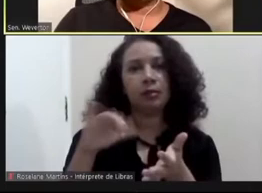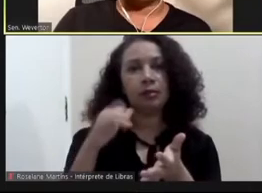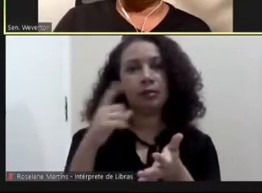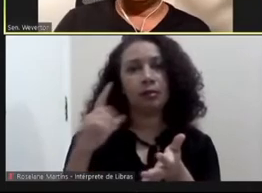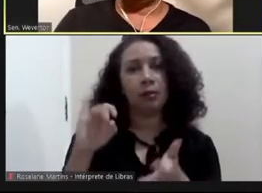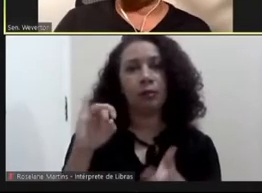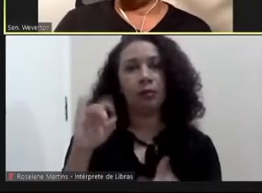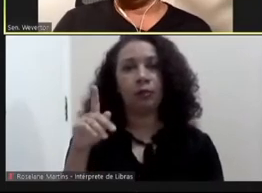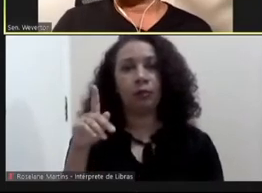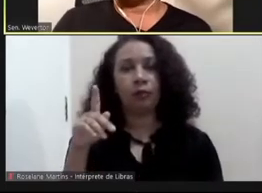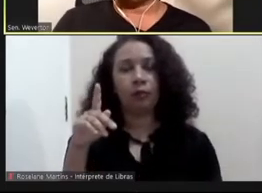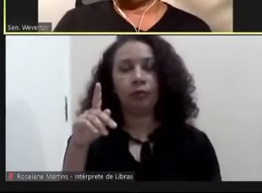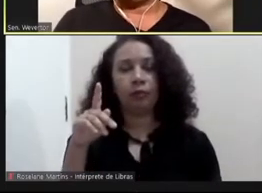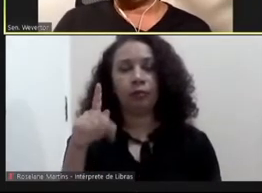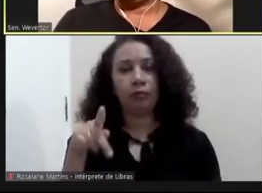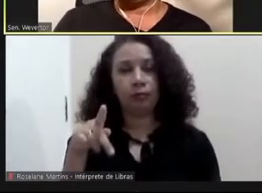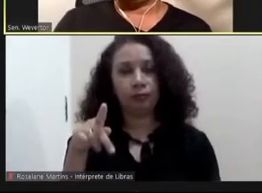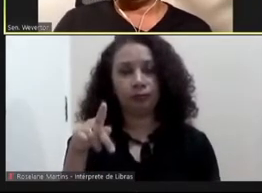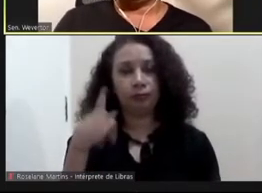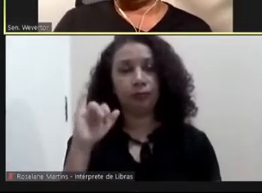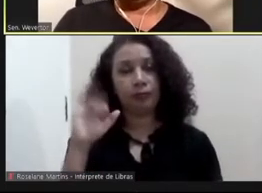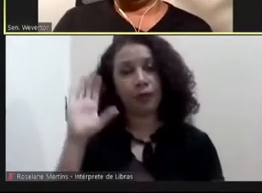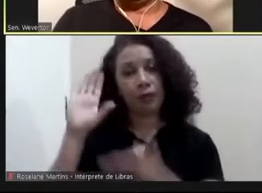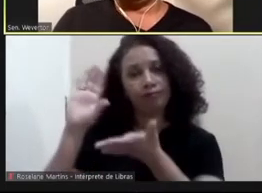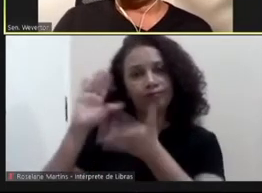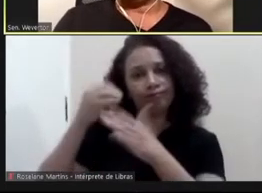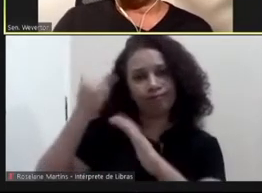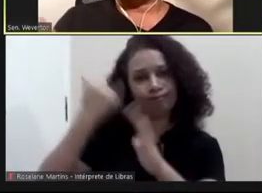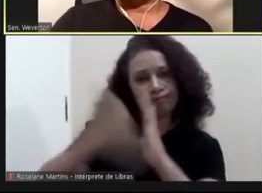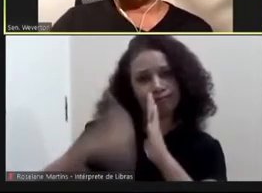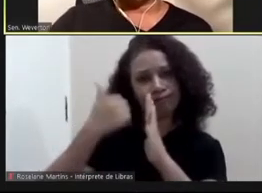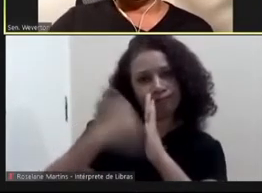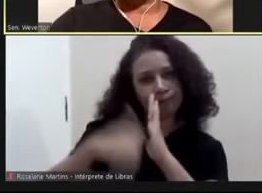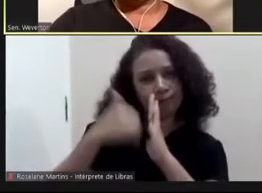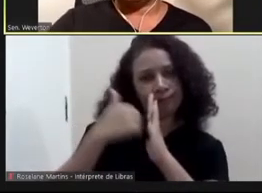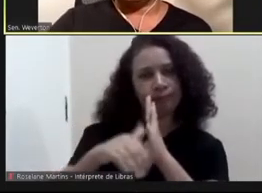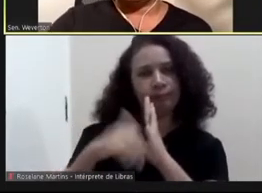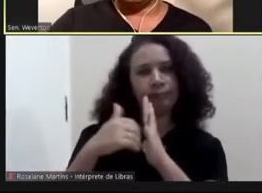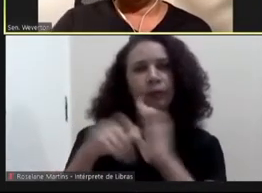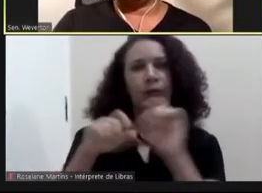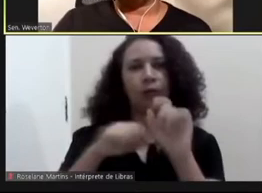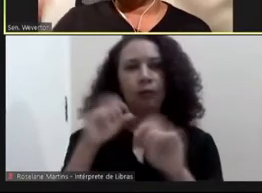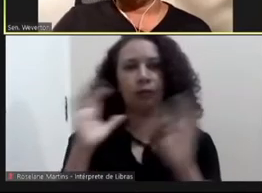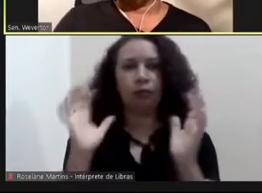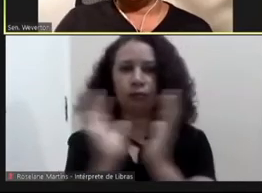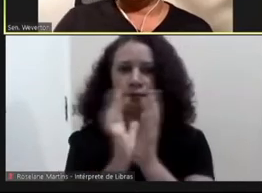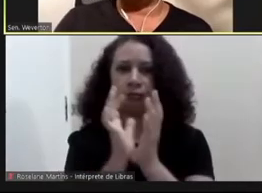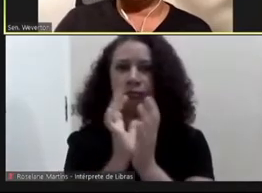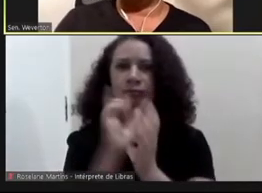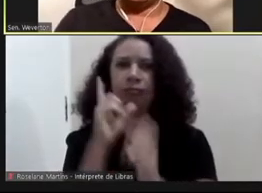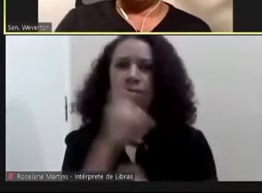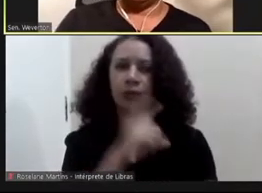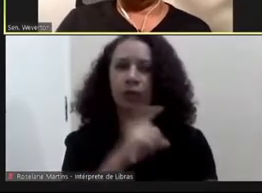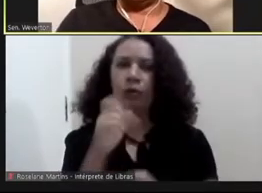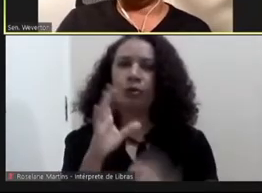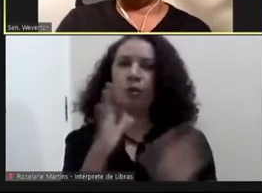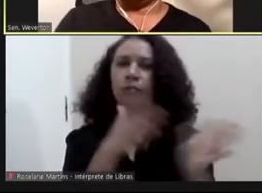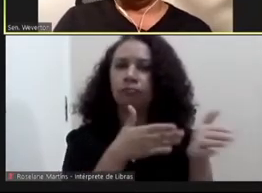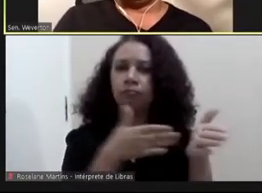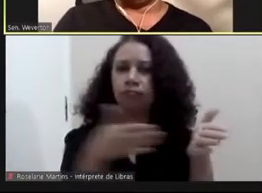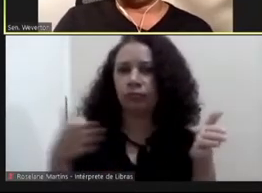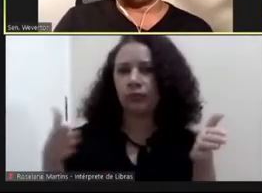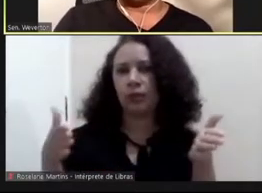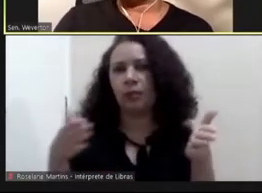gente sabe que é muito sofrida e que pelo menos se faça essa isenção durante um determinado período